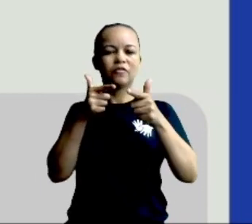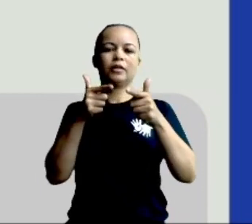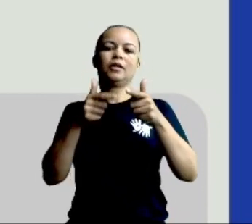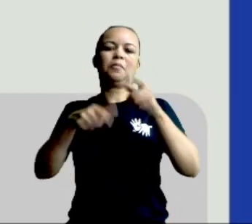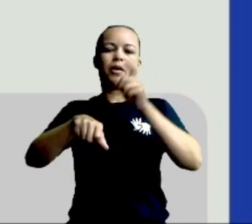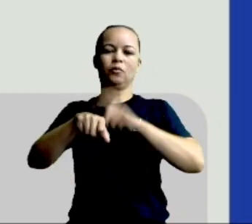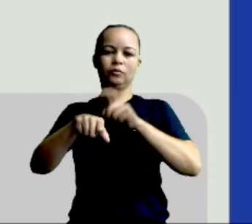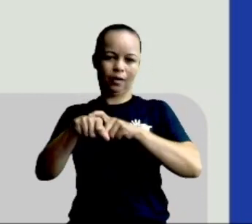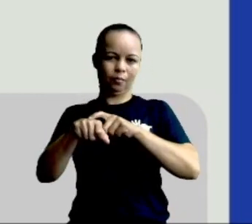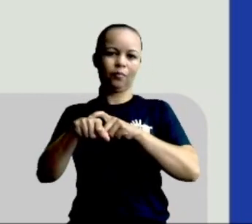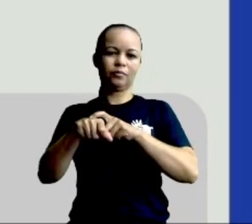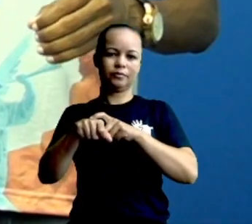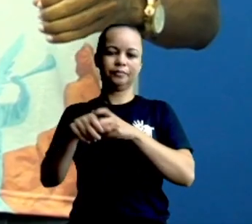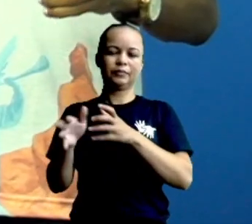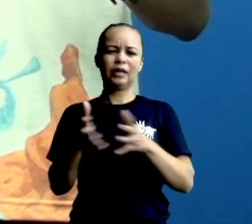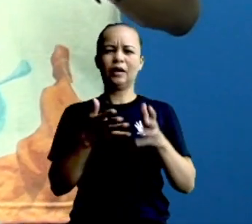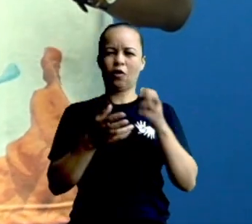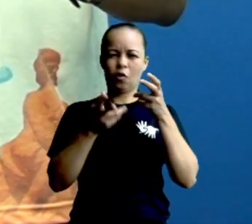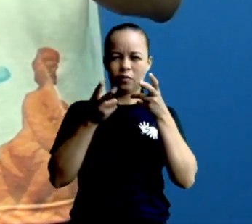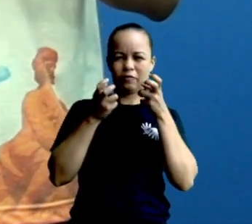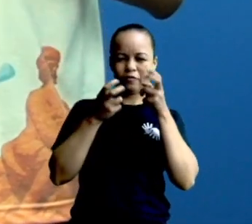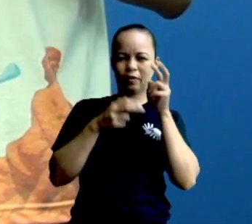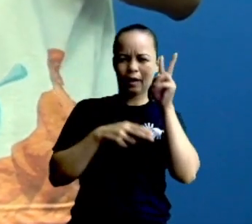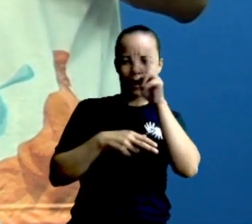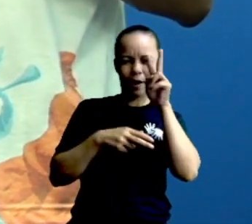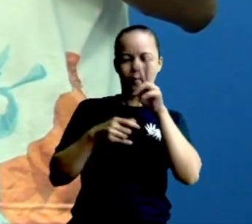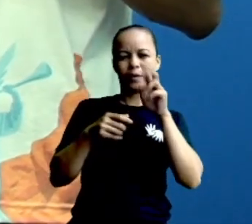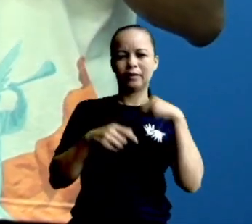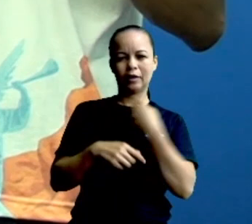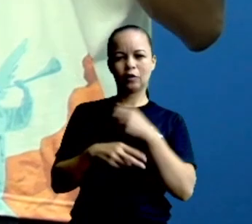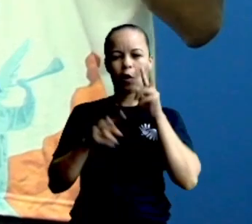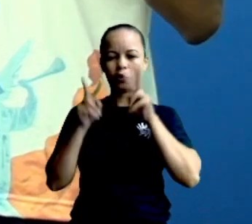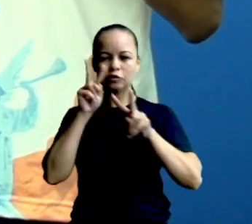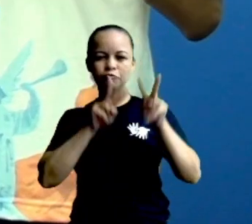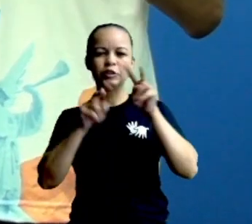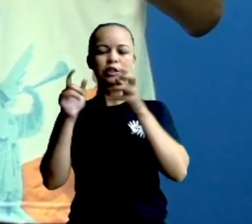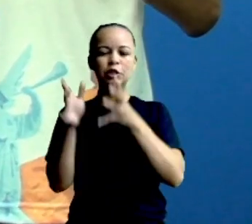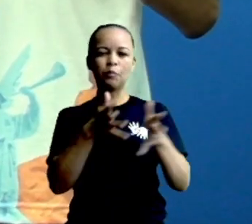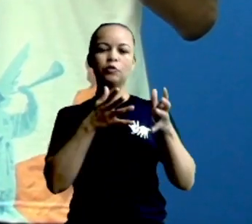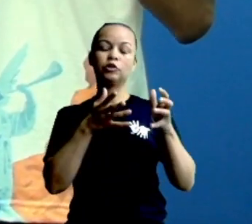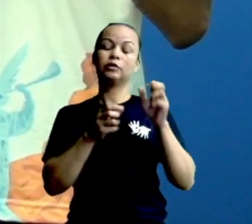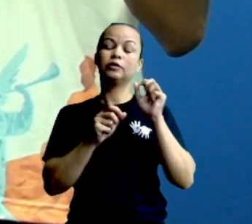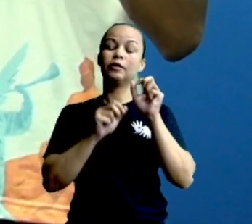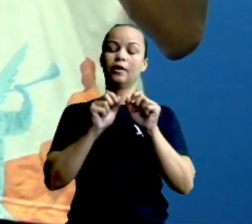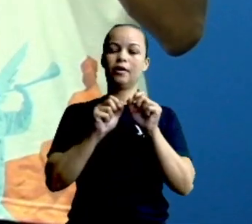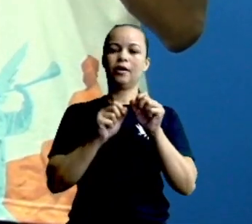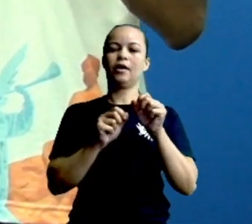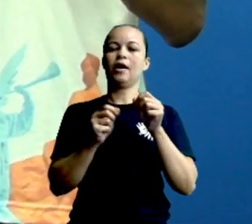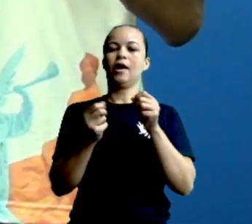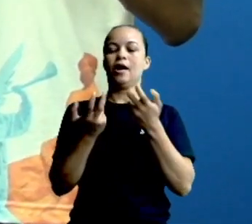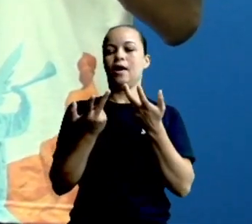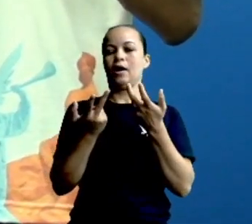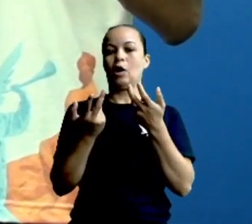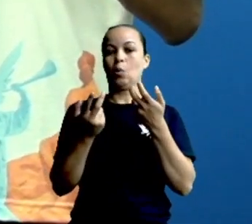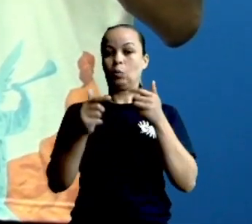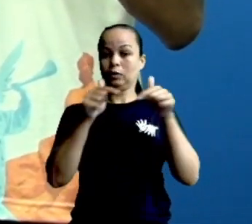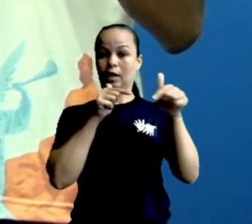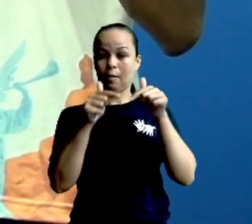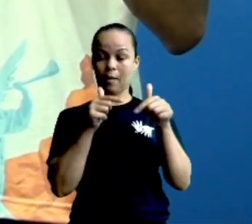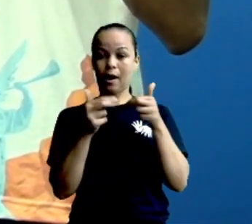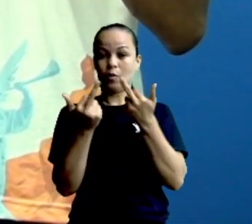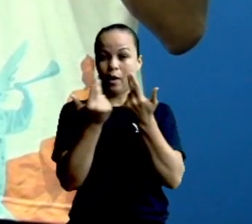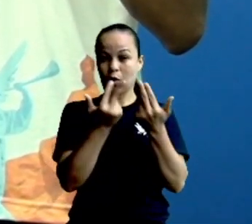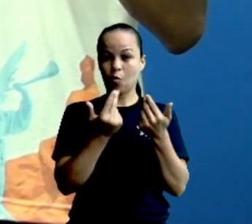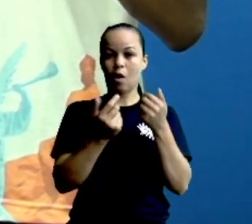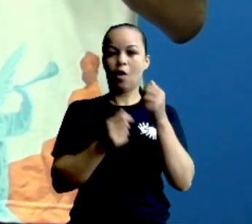trabalho, olha aqui para mim, lembra que a gente viu que trabalho é igual a força vezes deslocamento. Então,